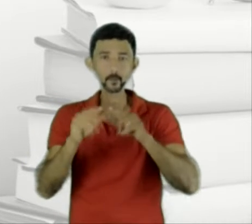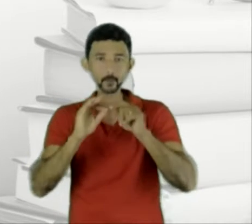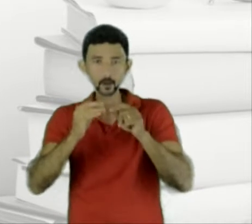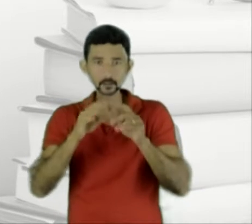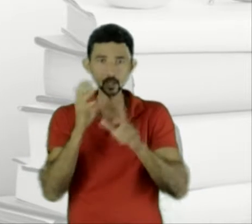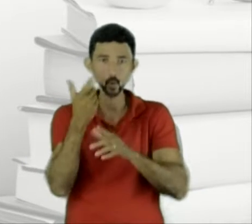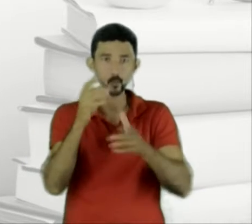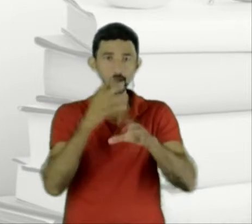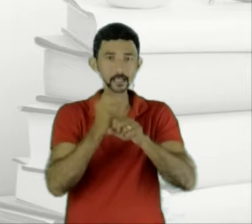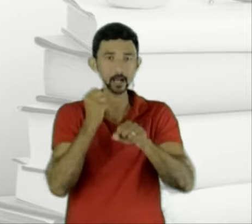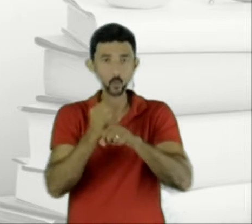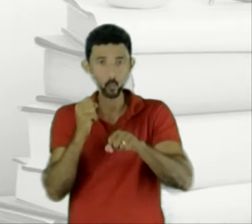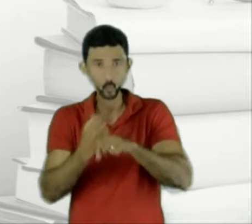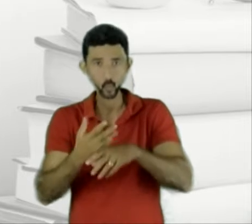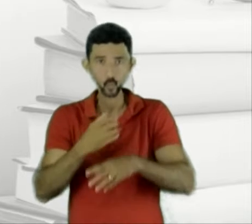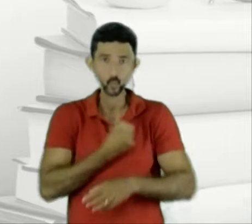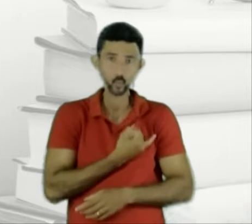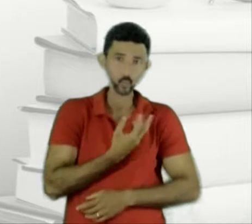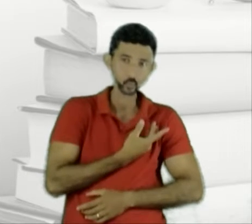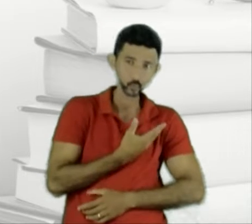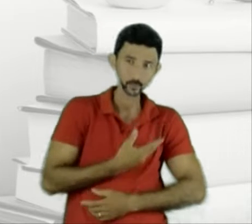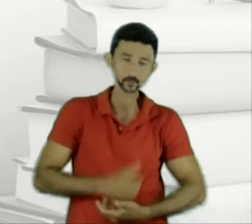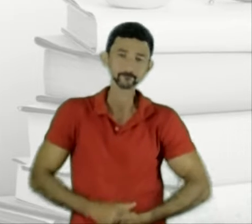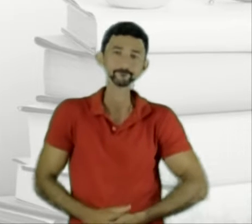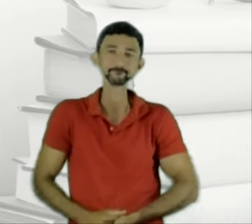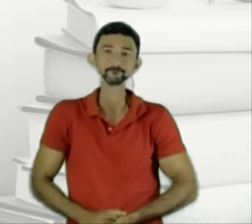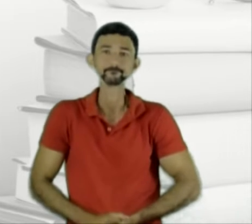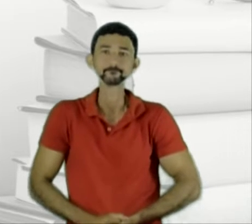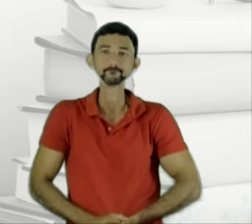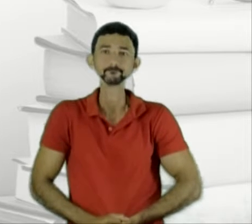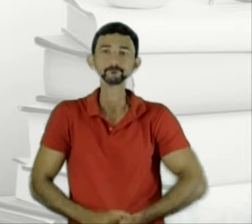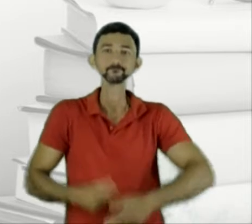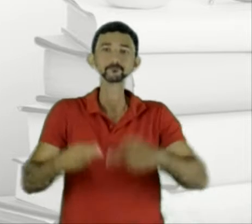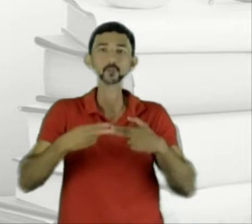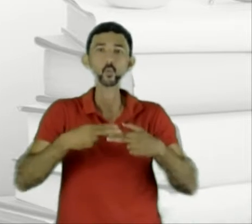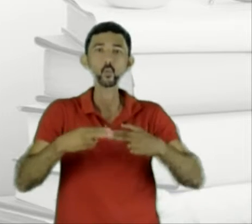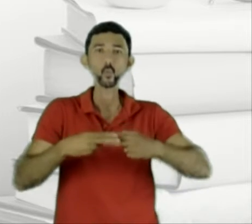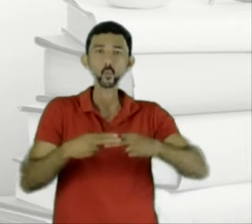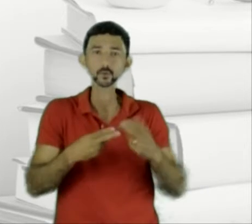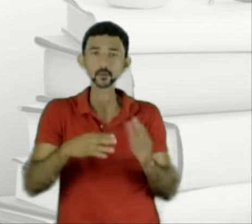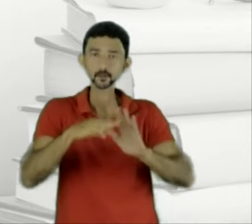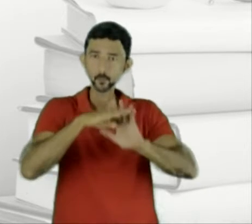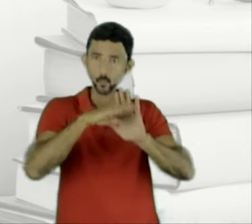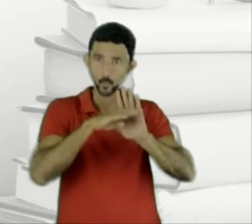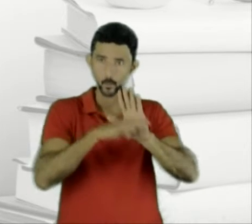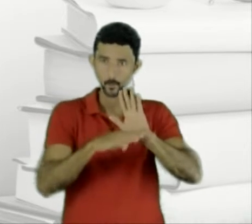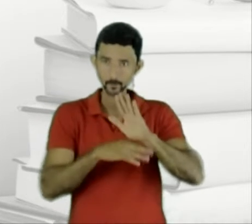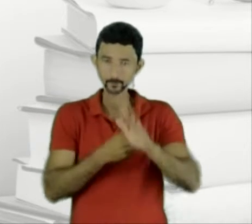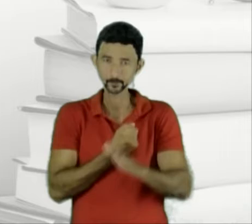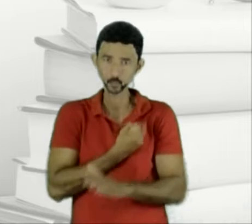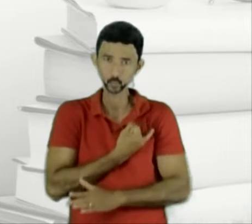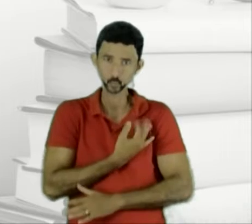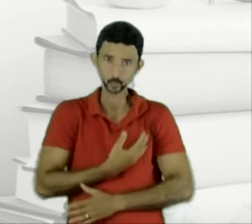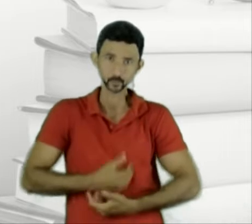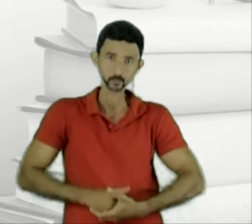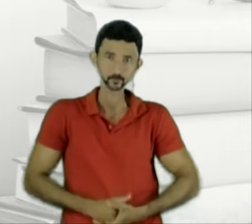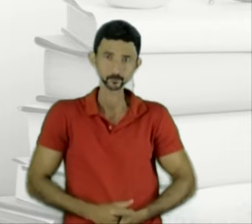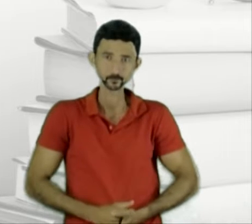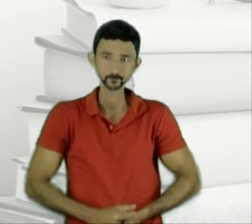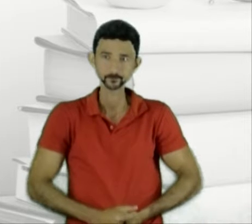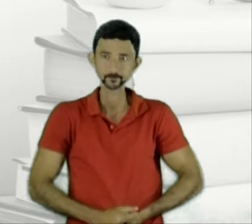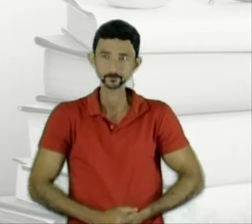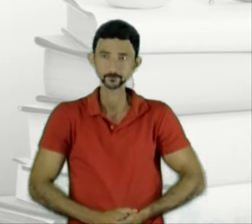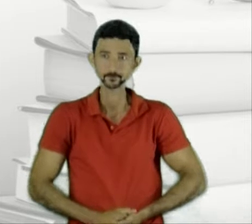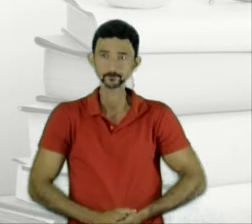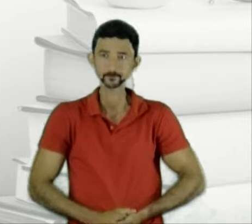envolvam cálculo do valor numérico de expressões algébricas, utilizando as propriedades das operações. Então,